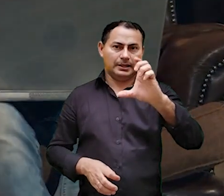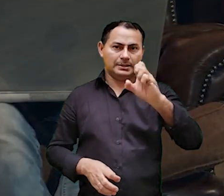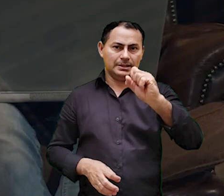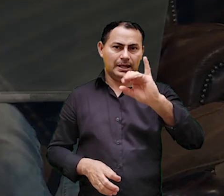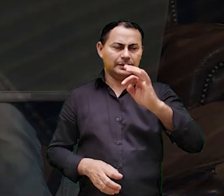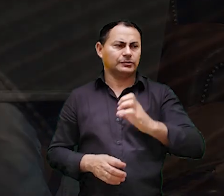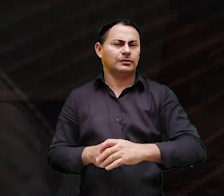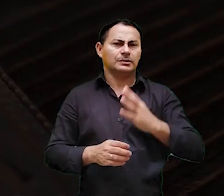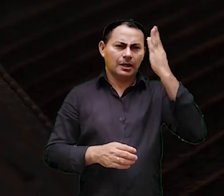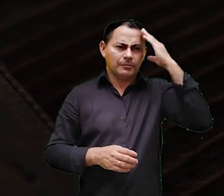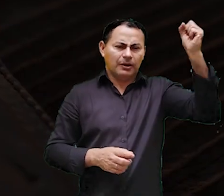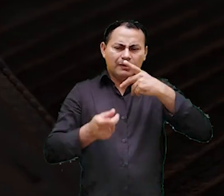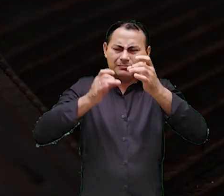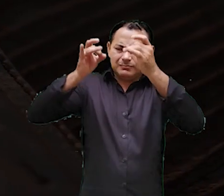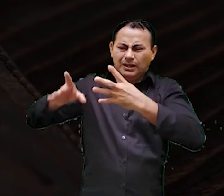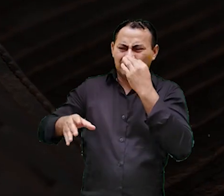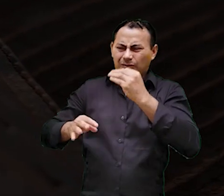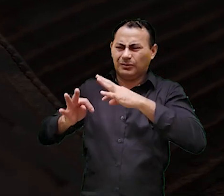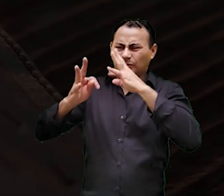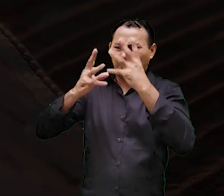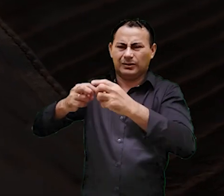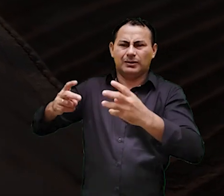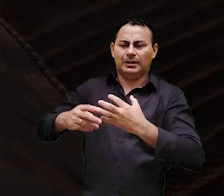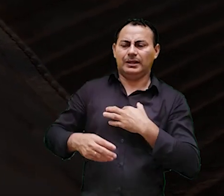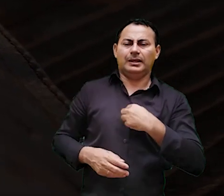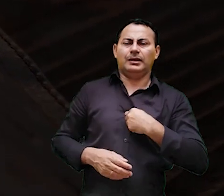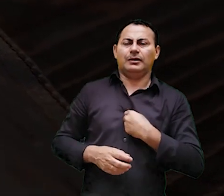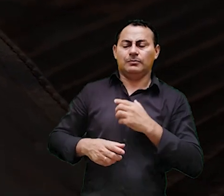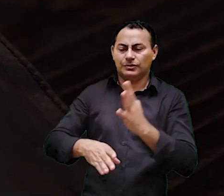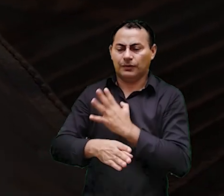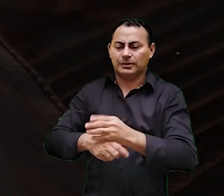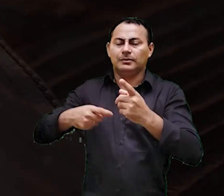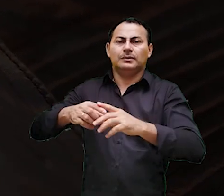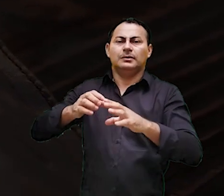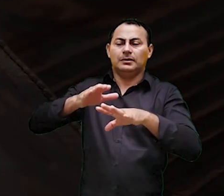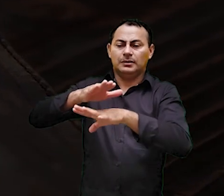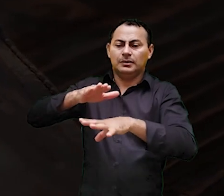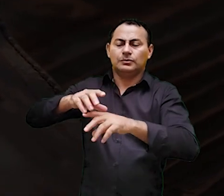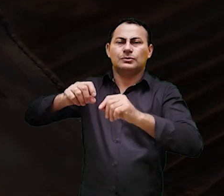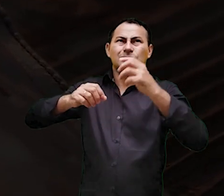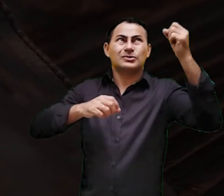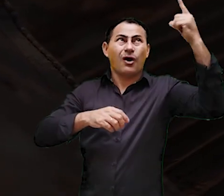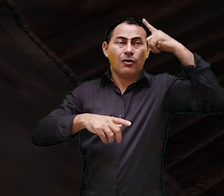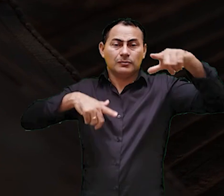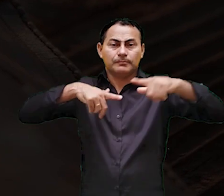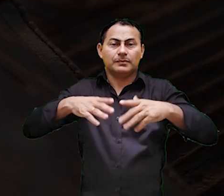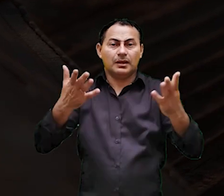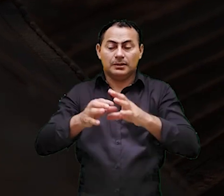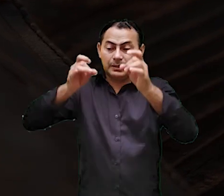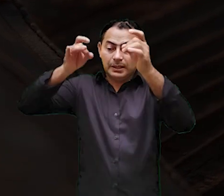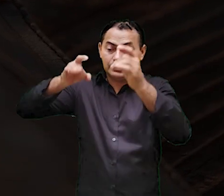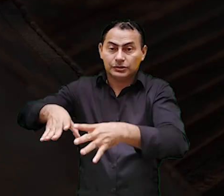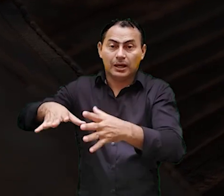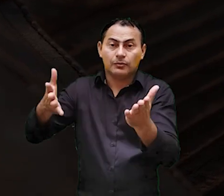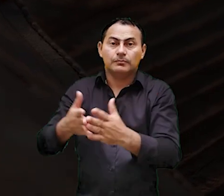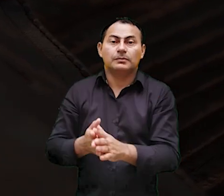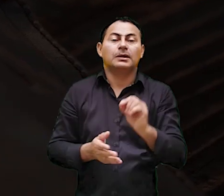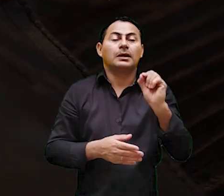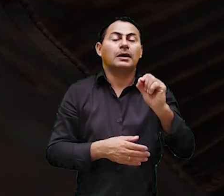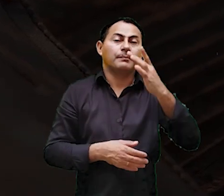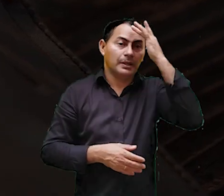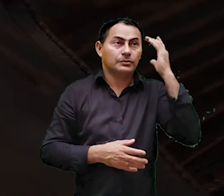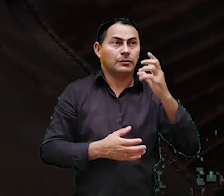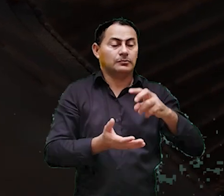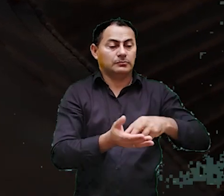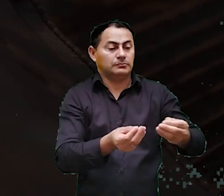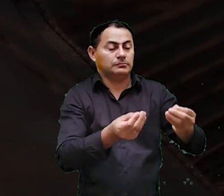Salomão declara, desprezei todas as coisas pelas quais eu tanto me esforçava debaixo do sol, pois terei que deixá-las